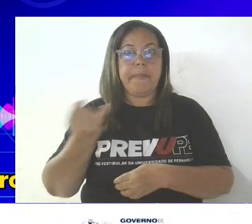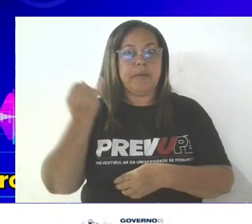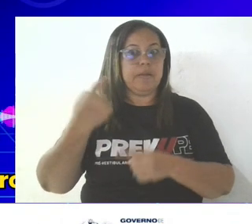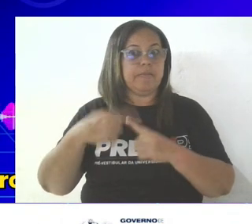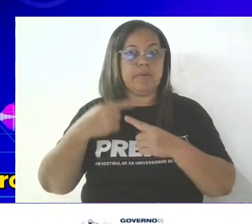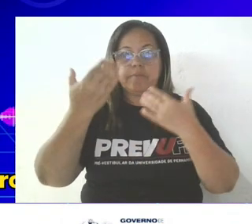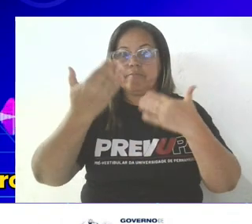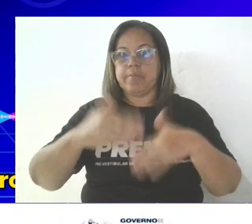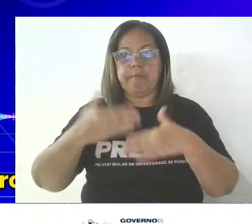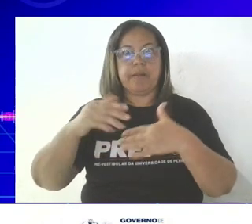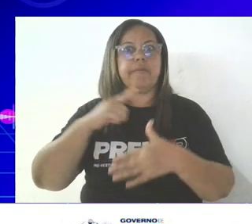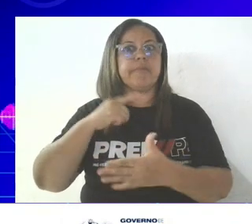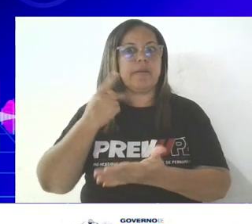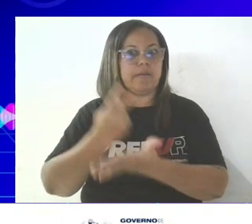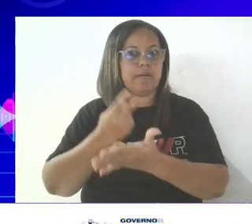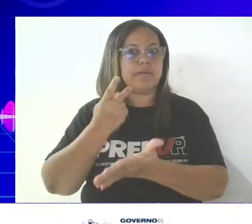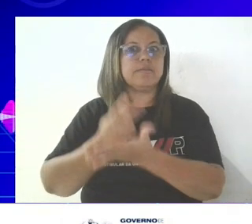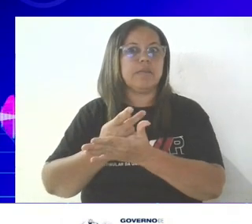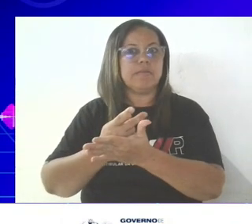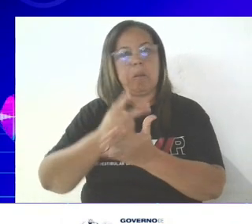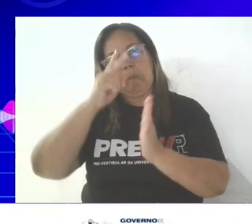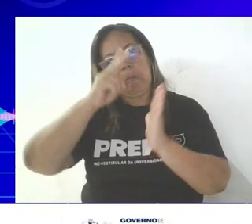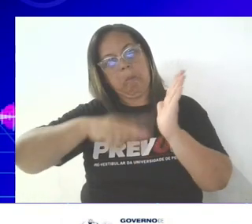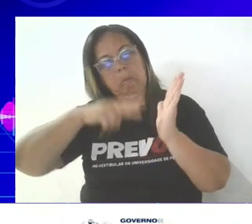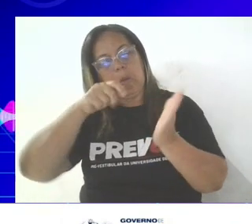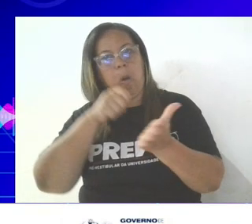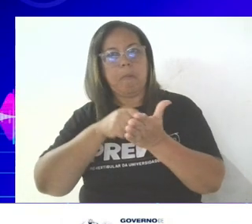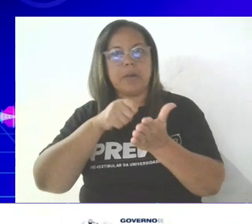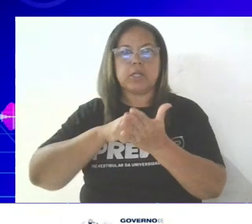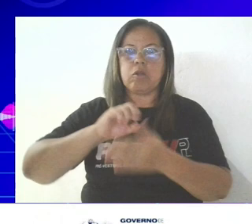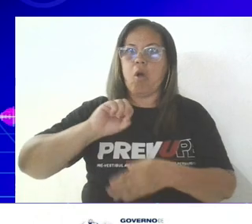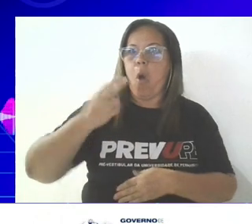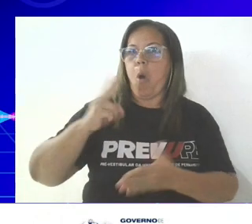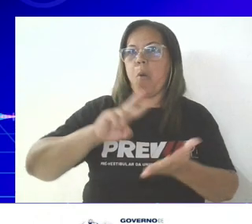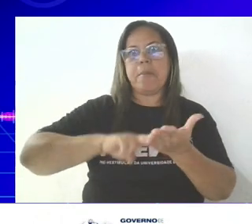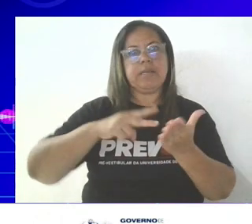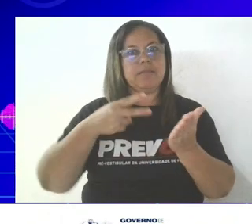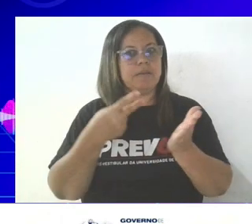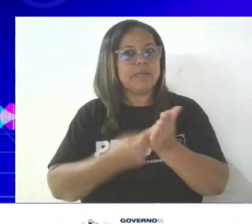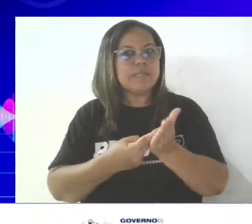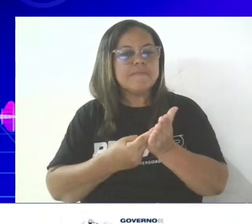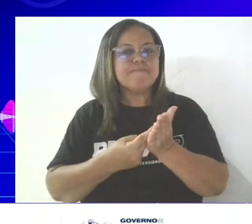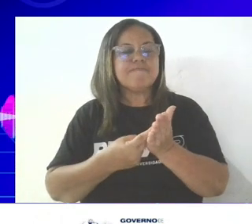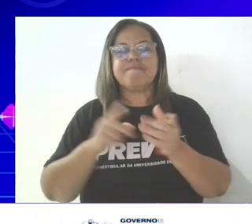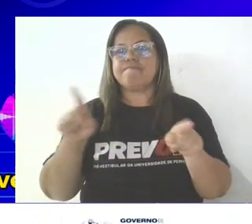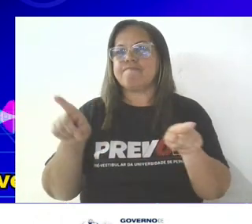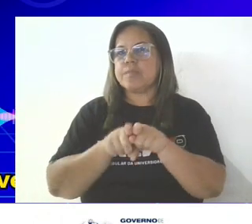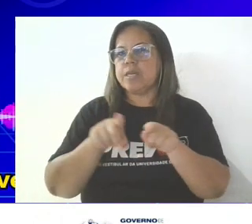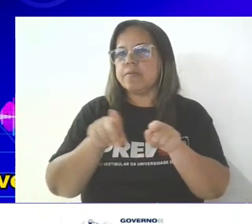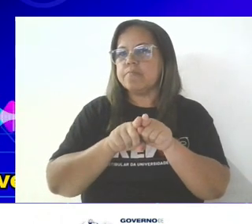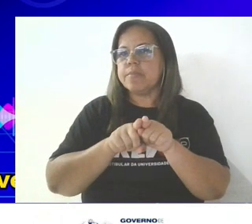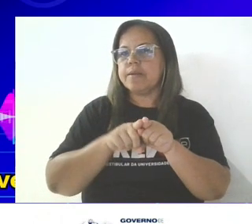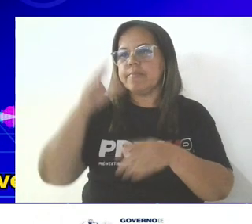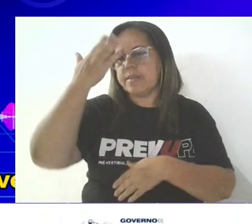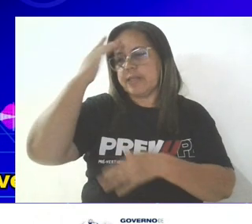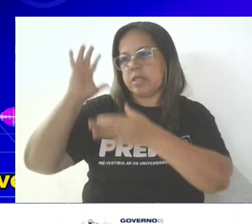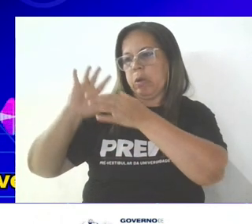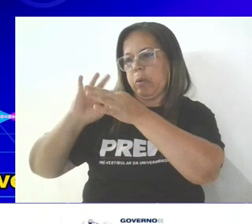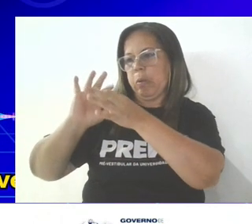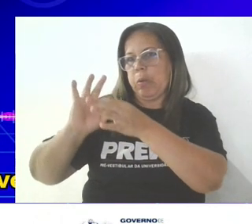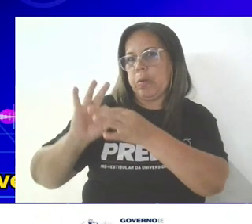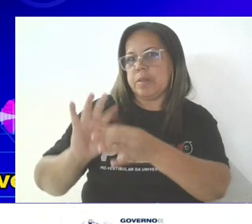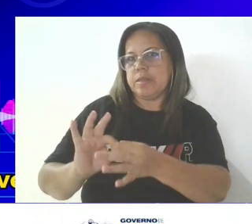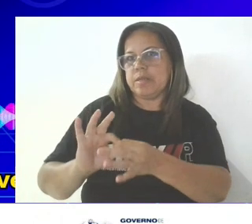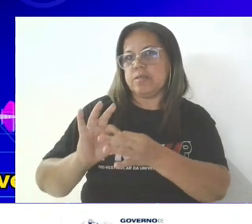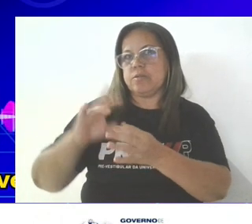com frequência nas provas seja como leitura obrigatória seja para interpretação Além disso entender o contexto histórico